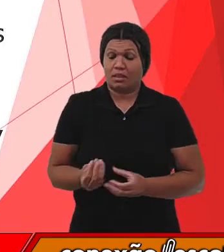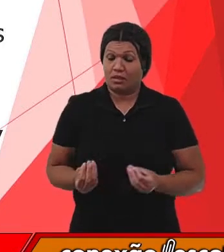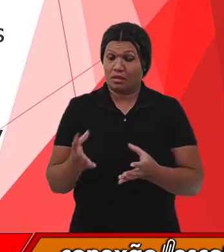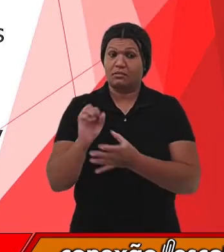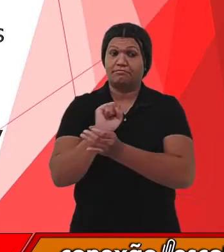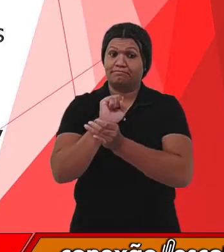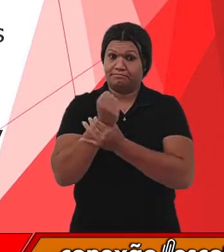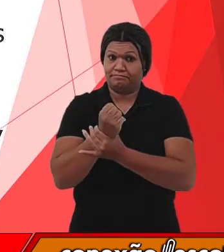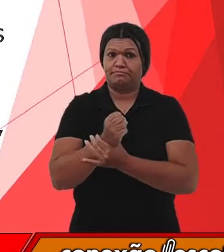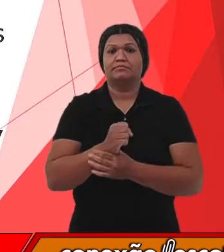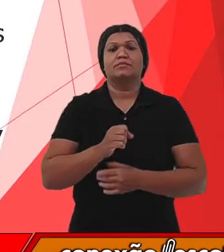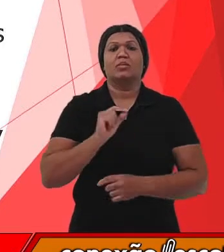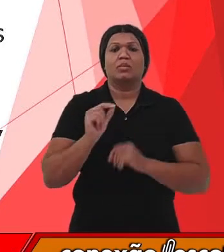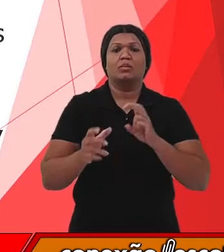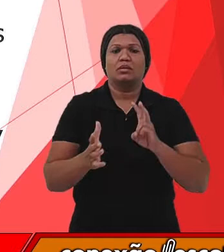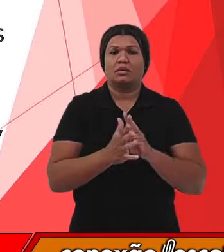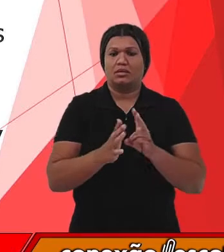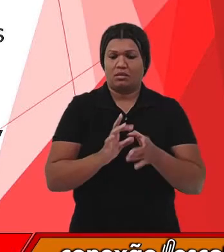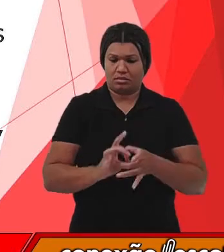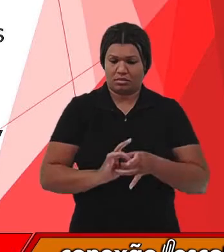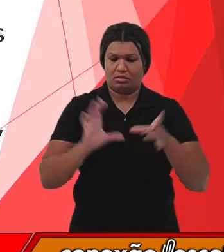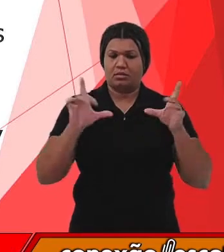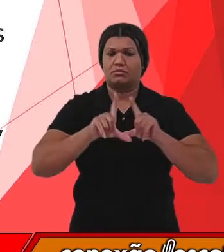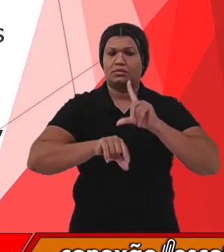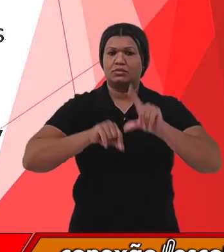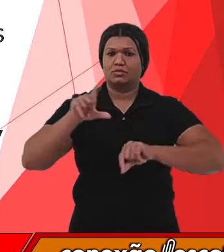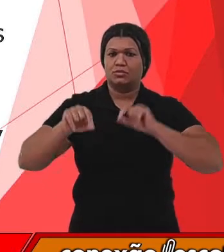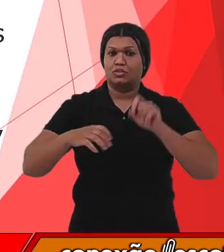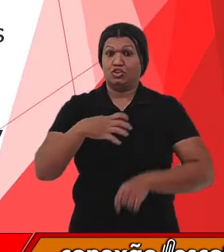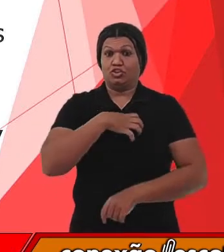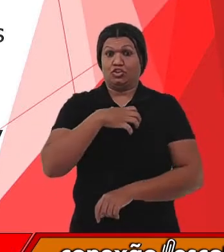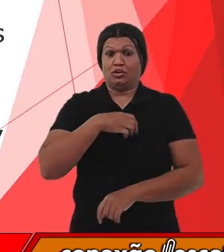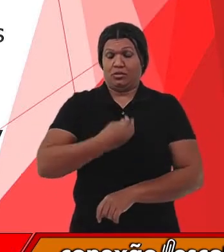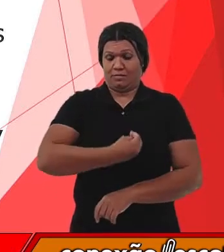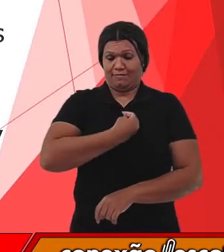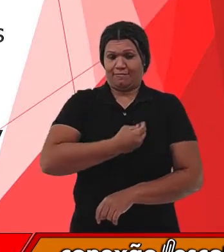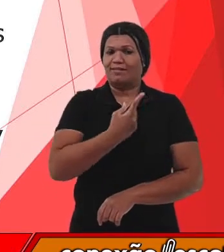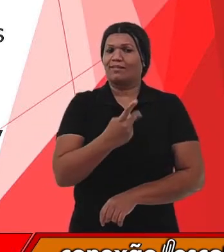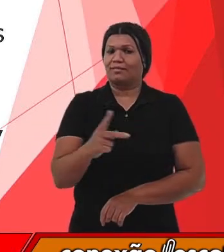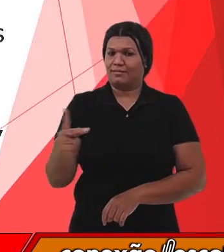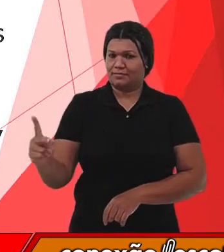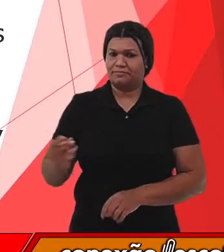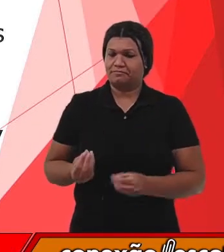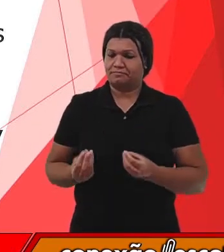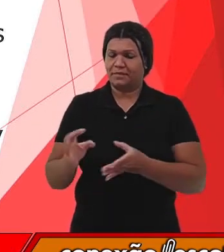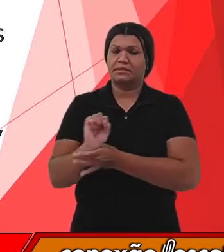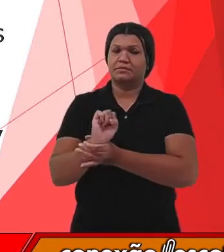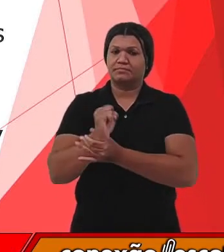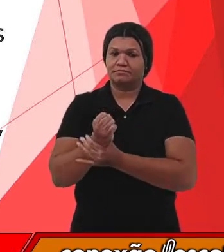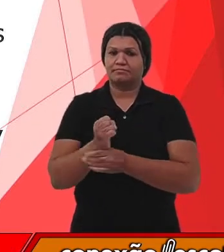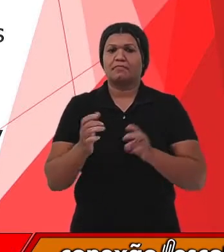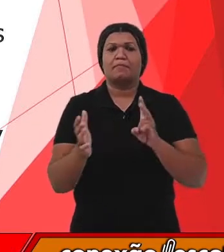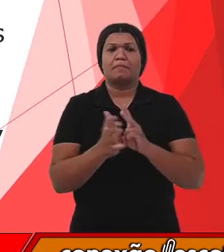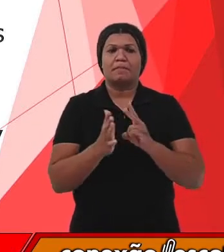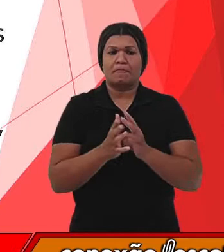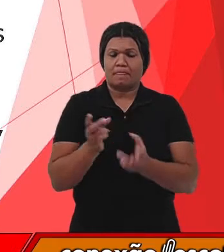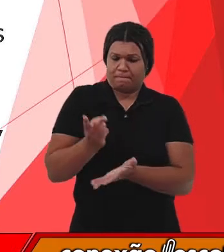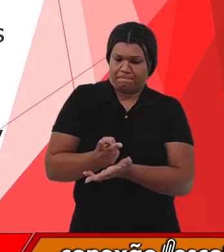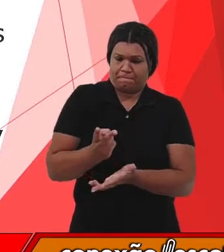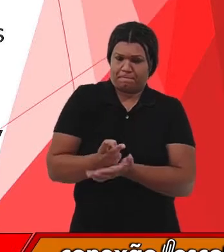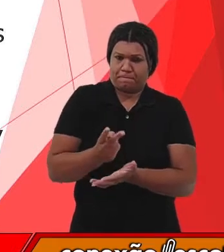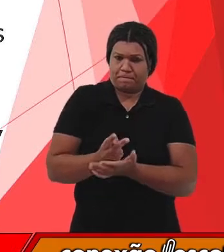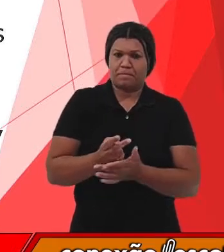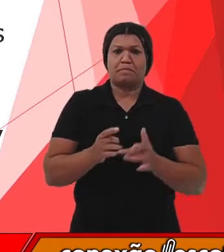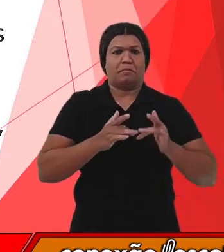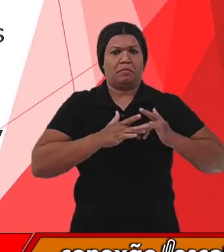índios a possibilidade da livre escolha dos seus meios de vida e subsistência, garantir aos índios a permanência voluntária